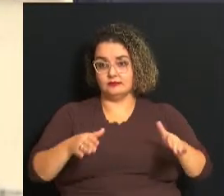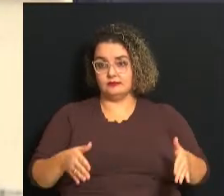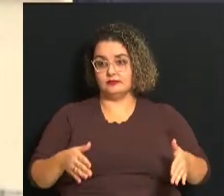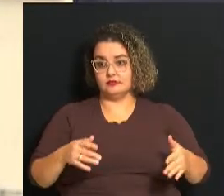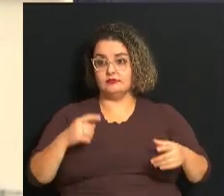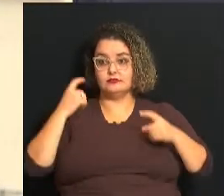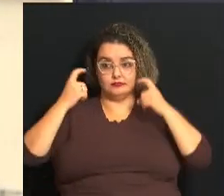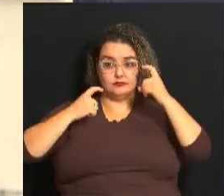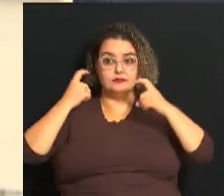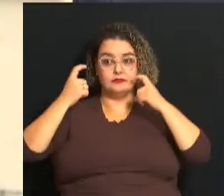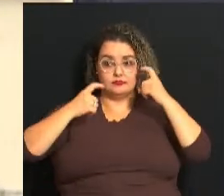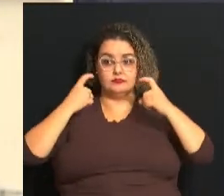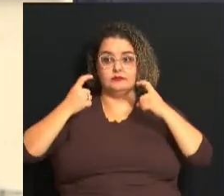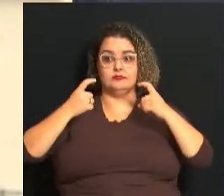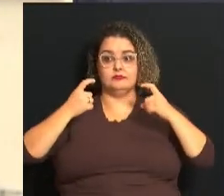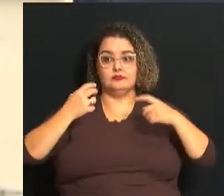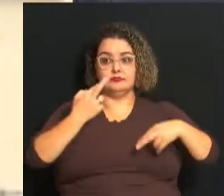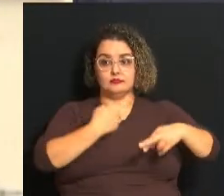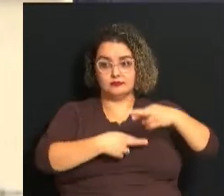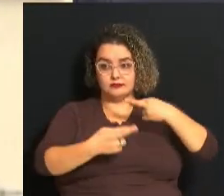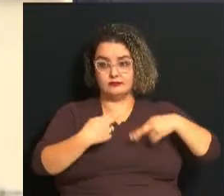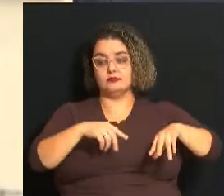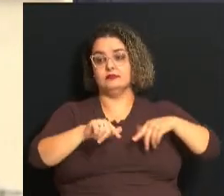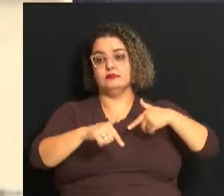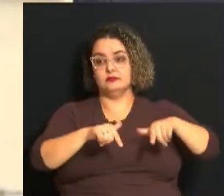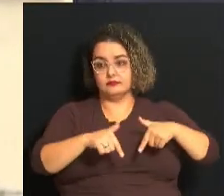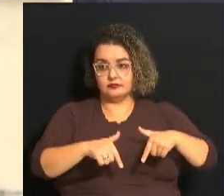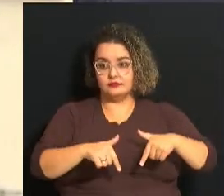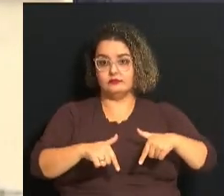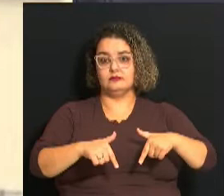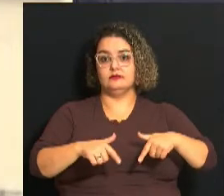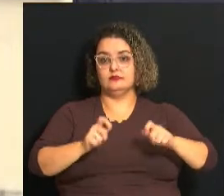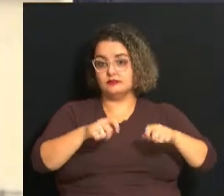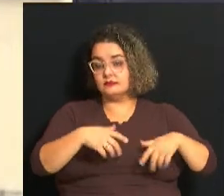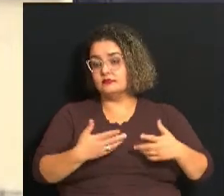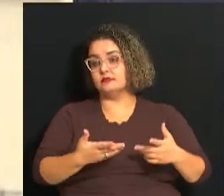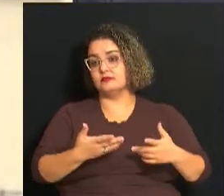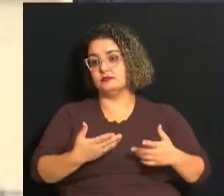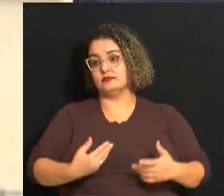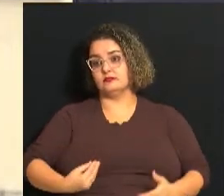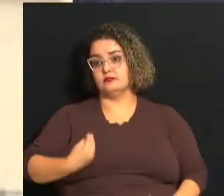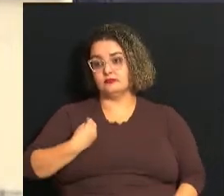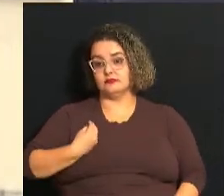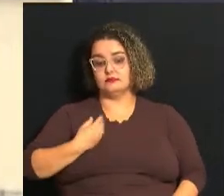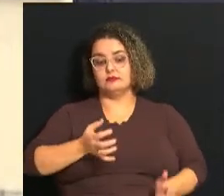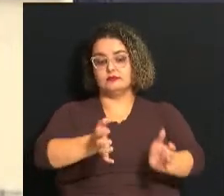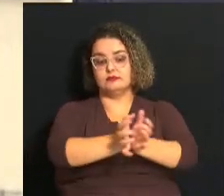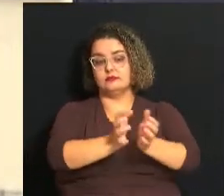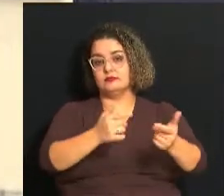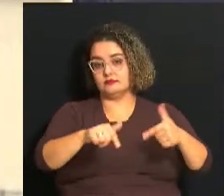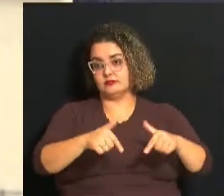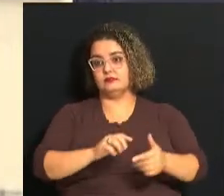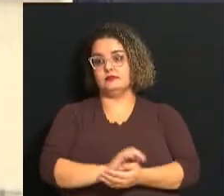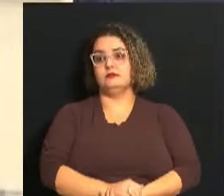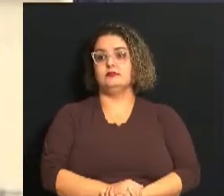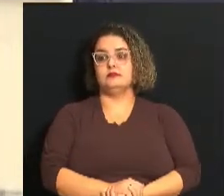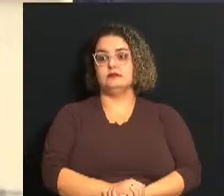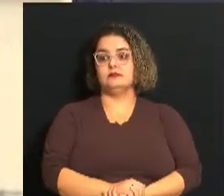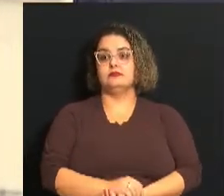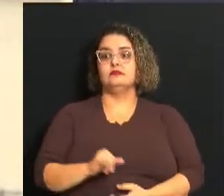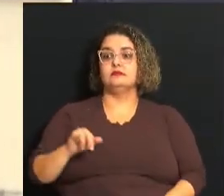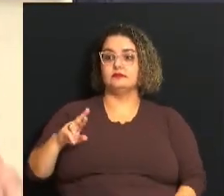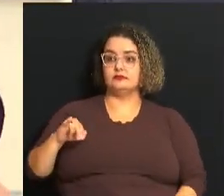preocupação né com as relações de trabalho com as condições de trabalho com a vida da classe trabalhadora e Neu